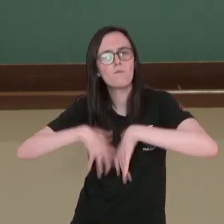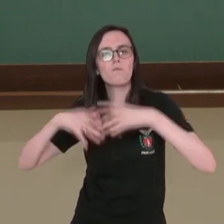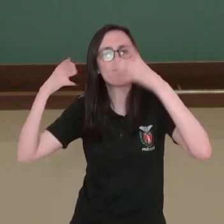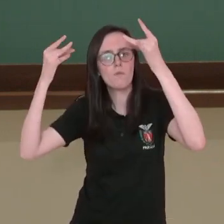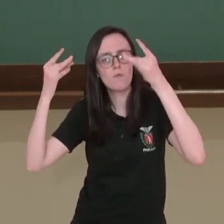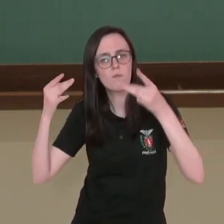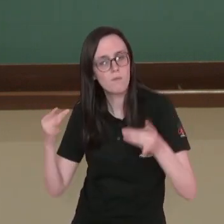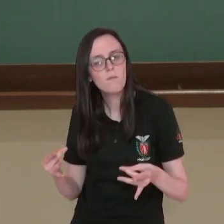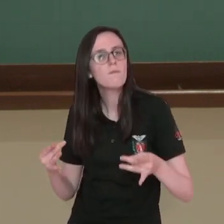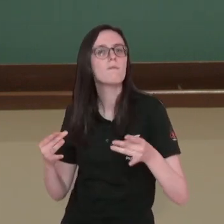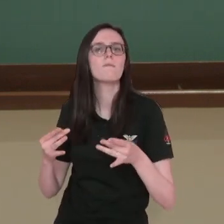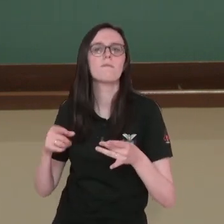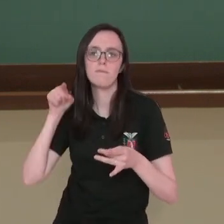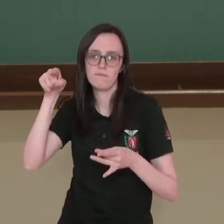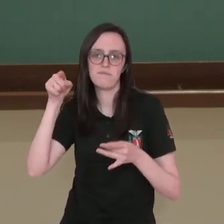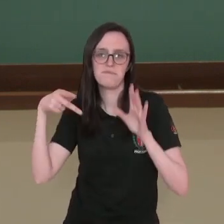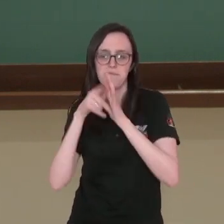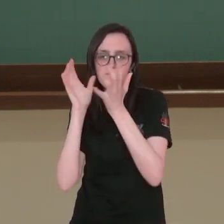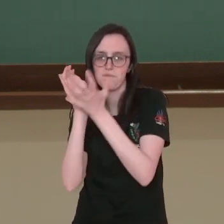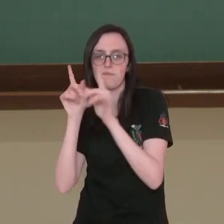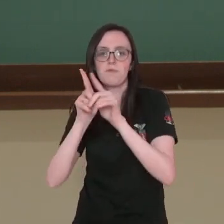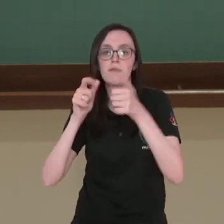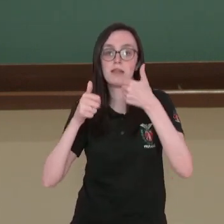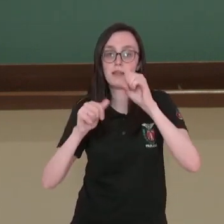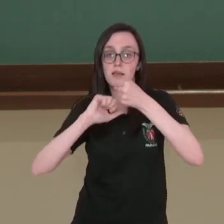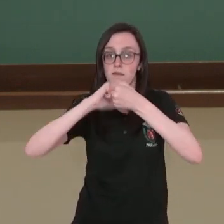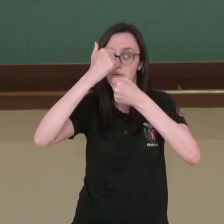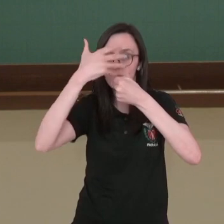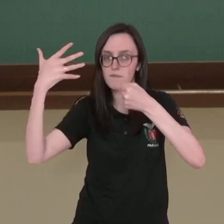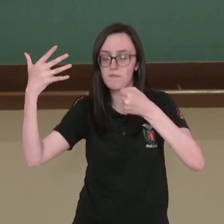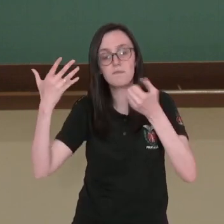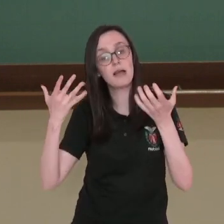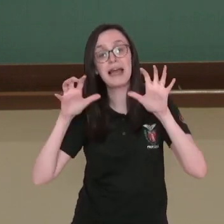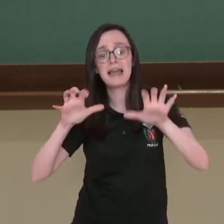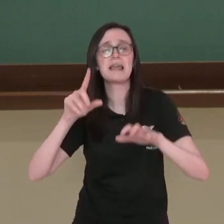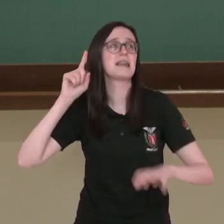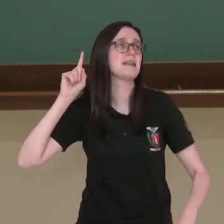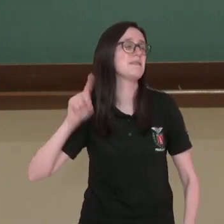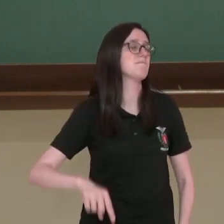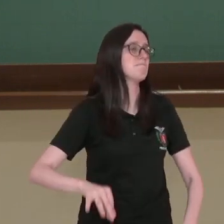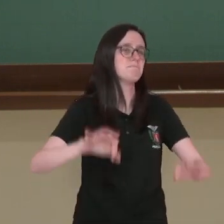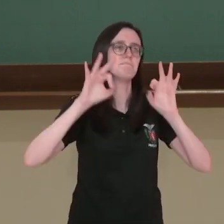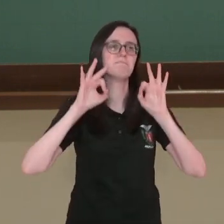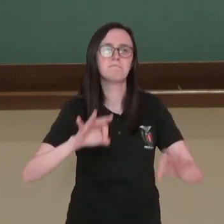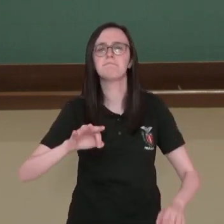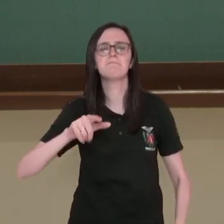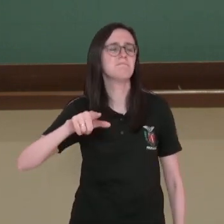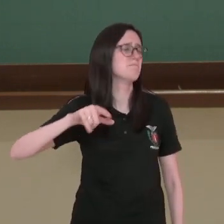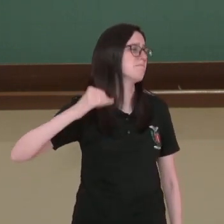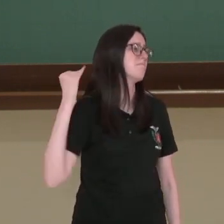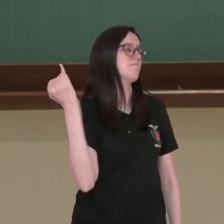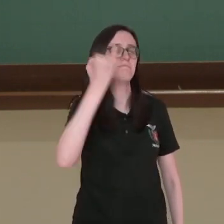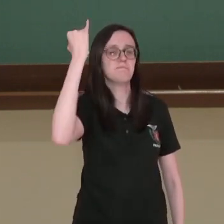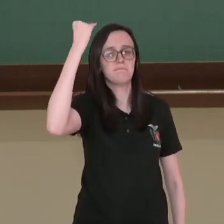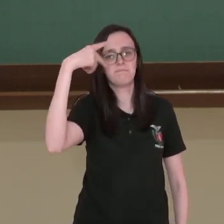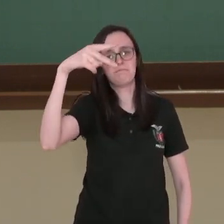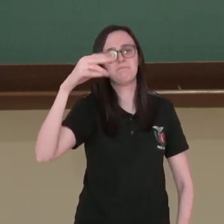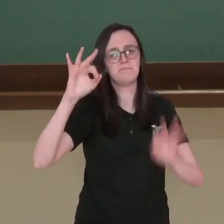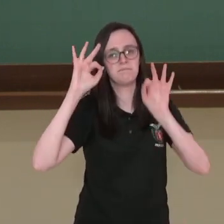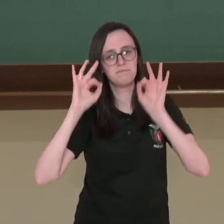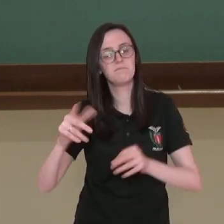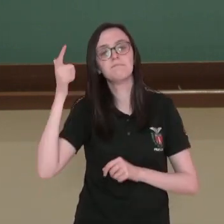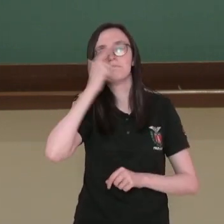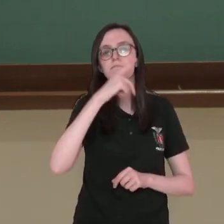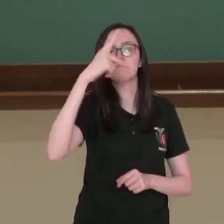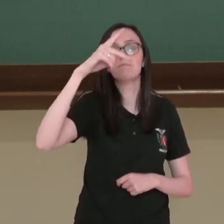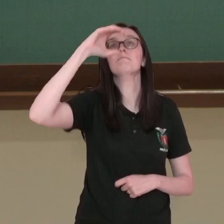você obter a ordem de grandeza e a notação científica. Pessoal, isso vai ser muito, mas muito importante para o